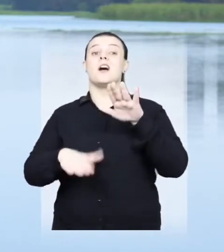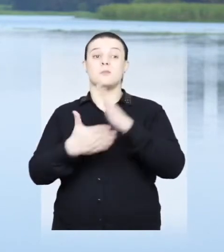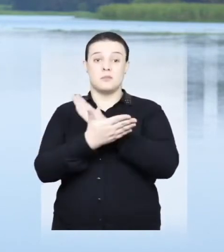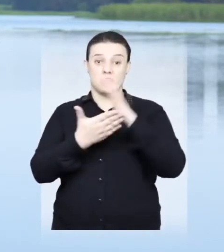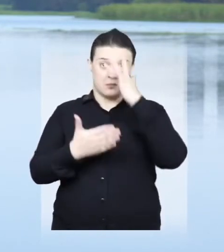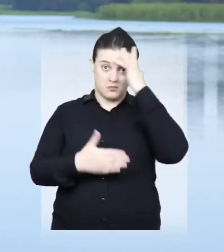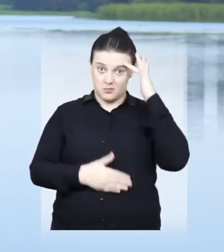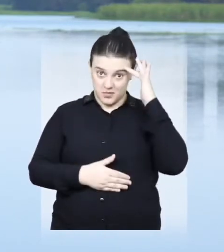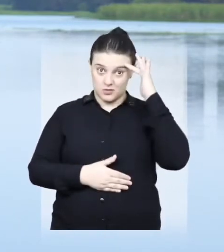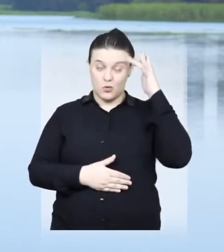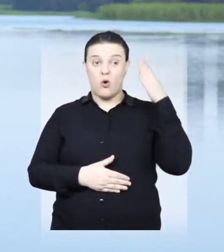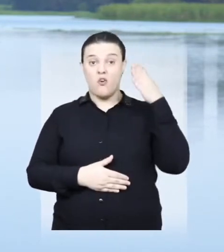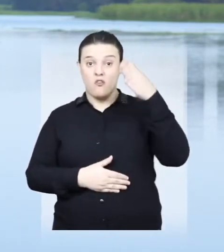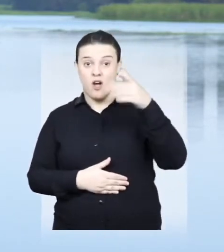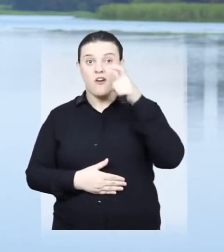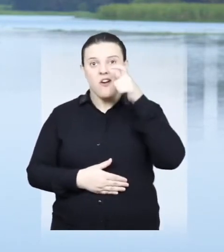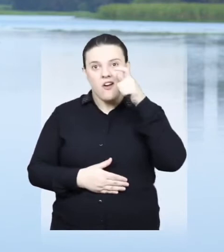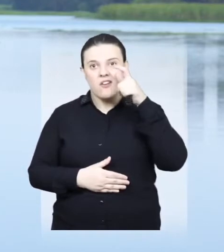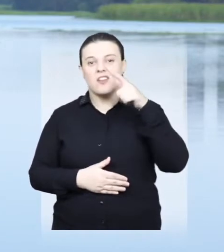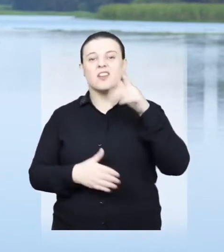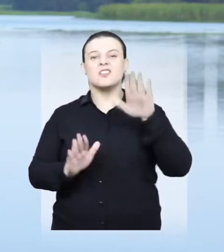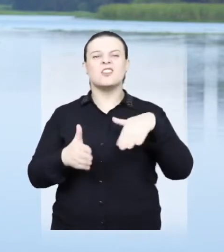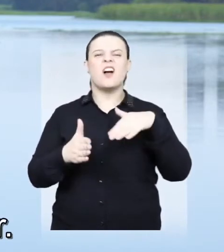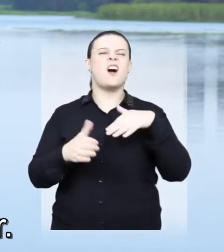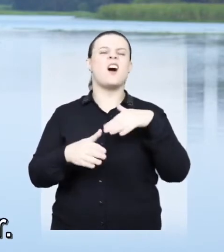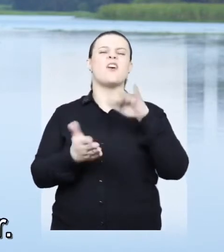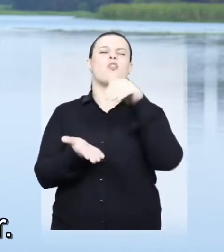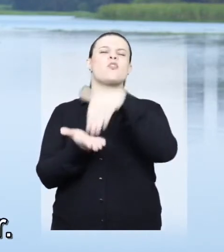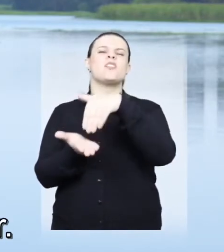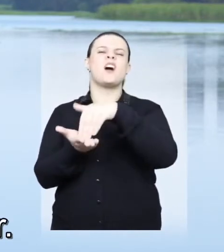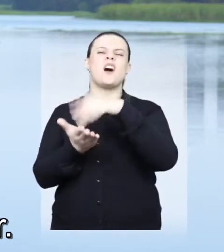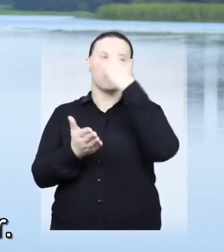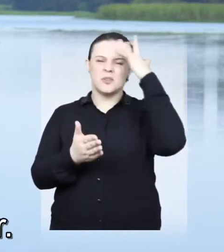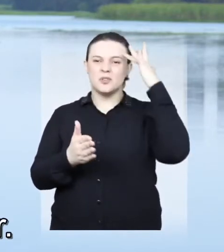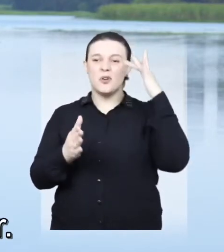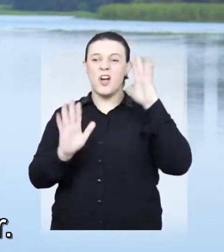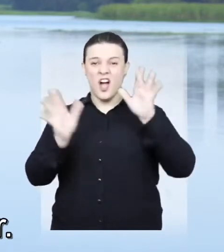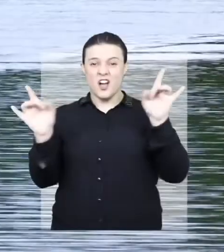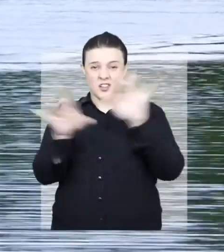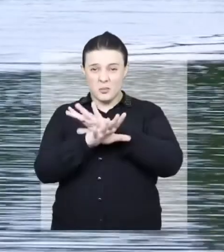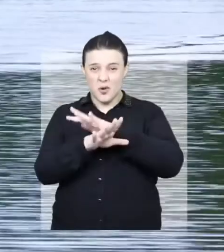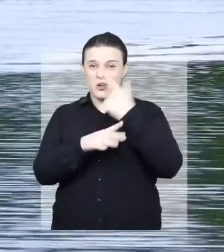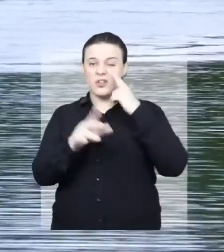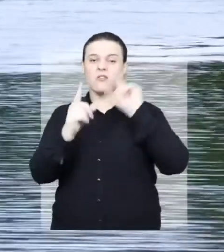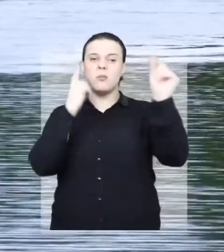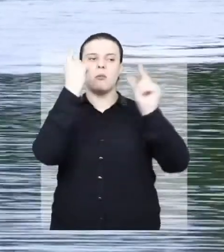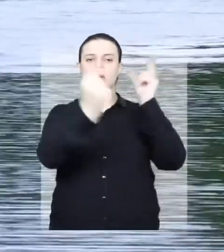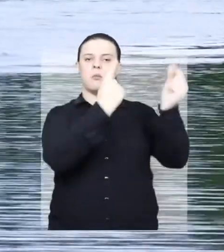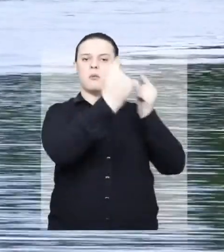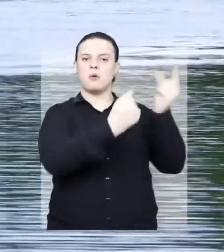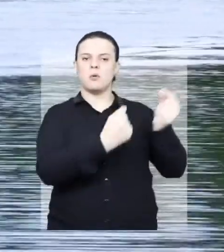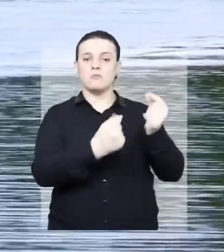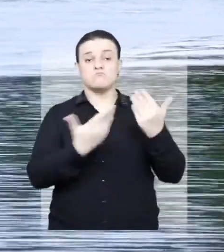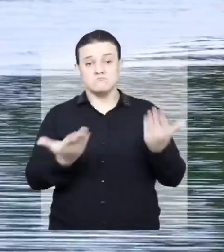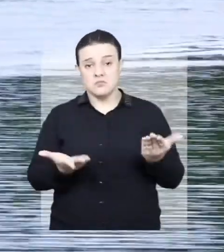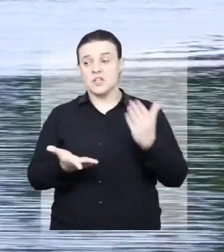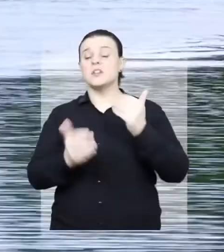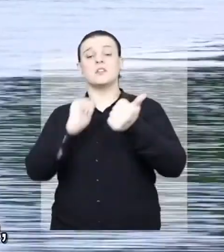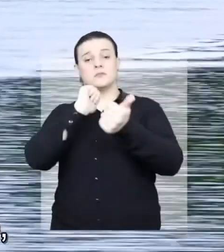as pessoas que vão para ver já estão querendo ir embora ou já não estão lá para prestigiar. O